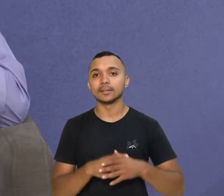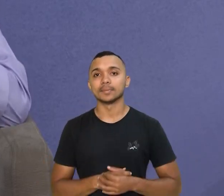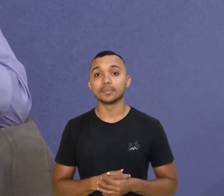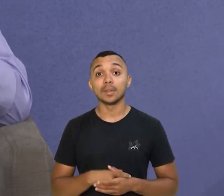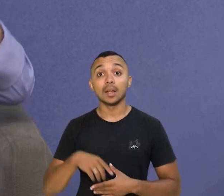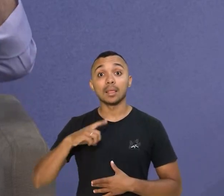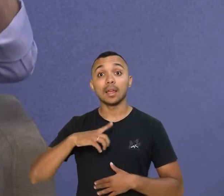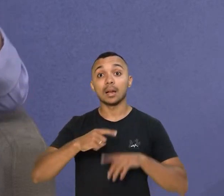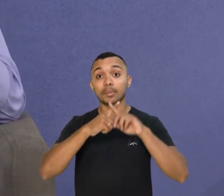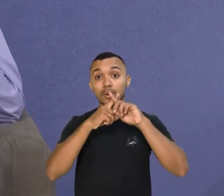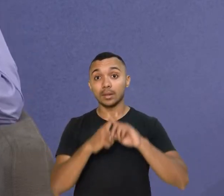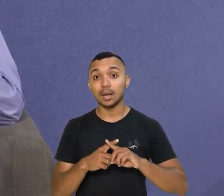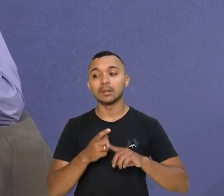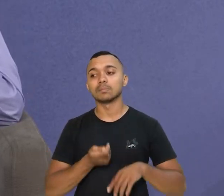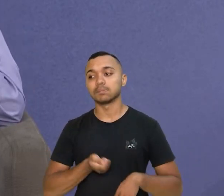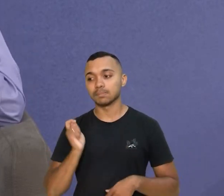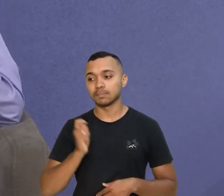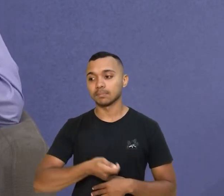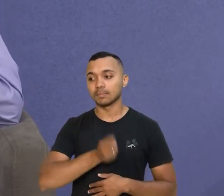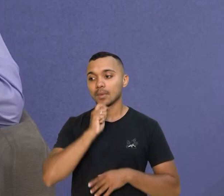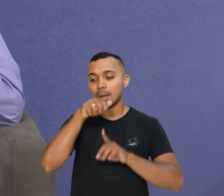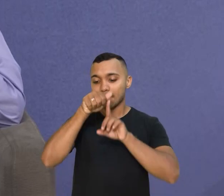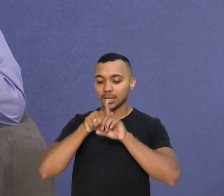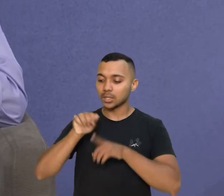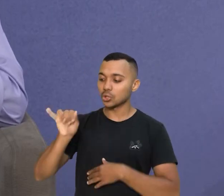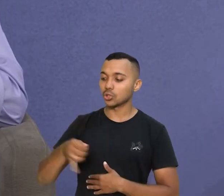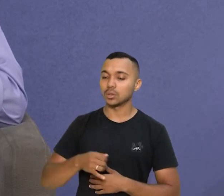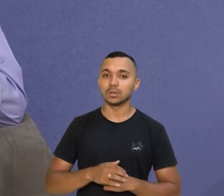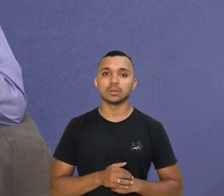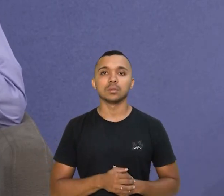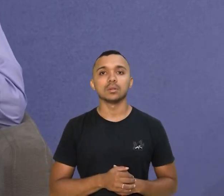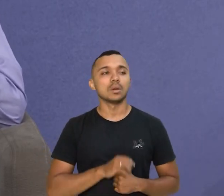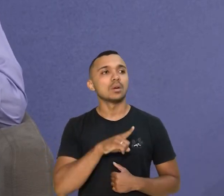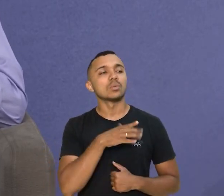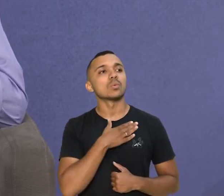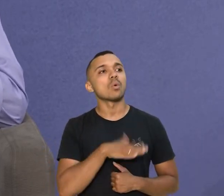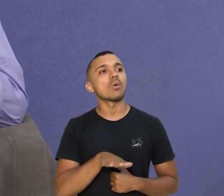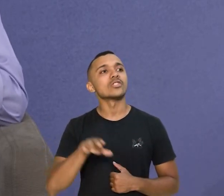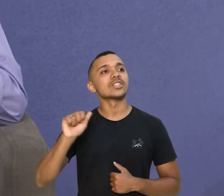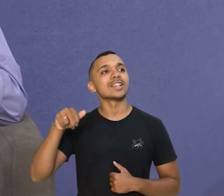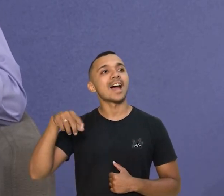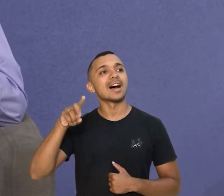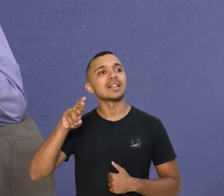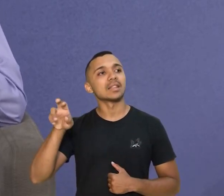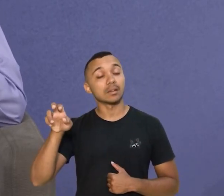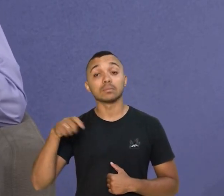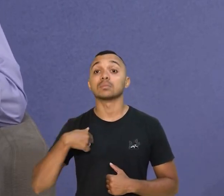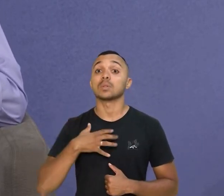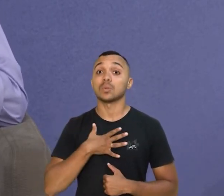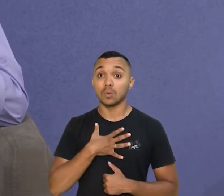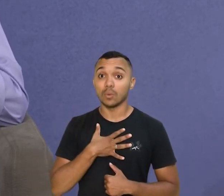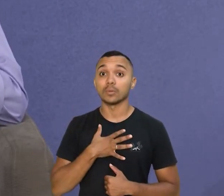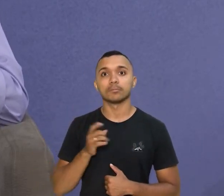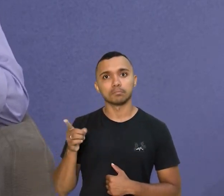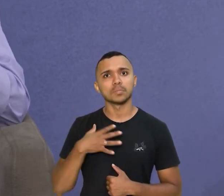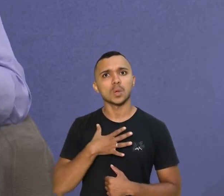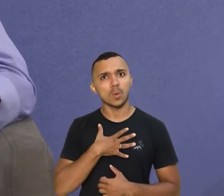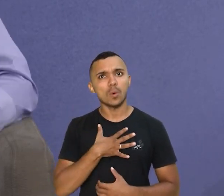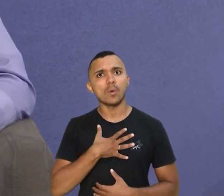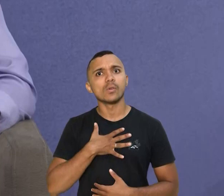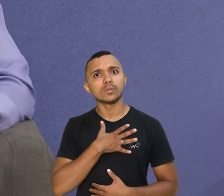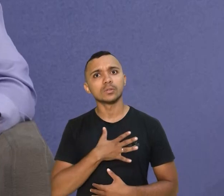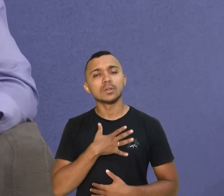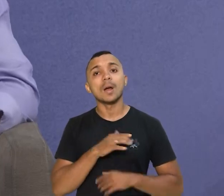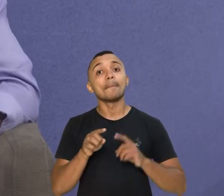o que abre o Grande Slam. Em janeiro. É em janeiro, lá na Austrália. Você não gostava do André Agassi, não? Agassi também. Fantástico. Agassi, muito bom. Mas eu gostava